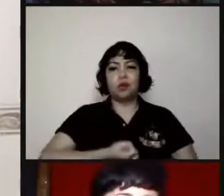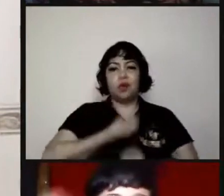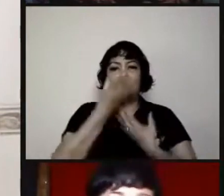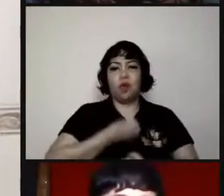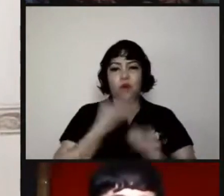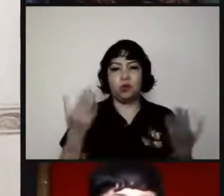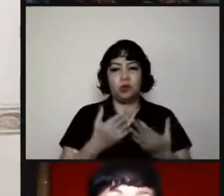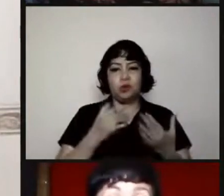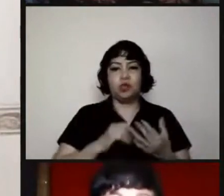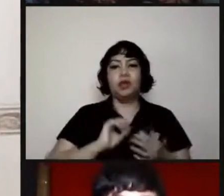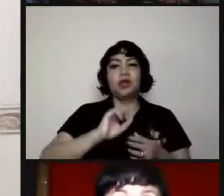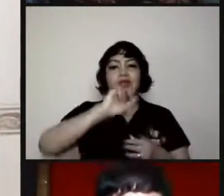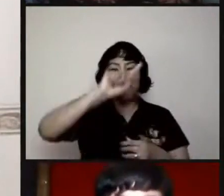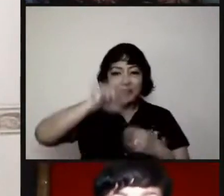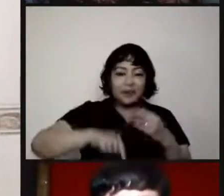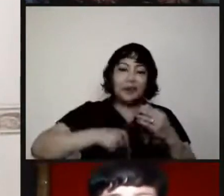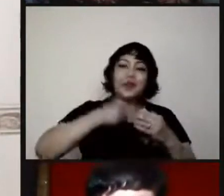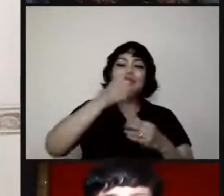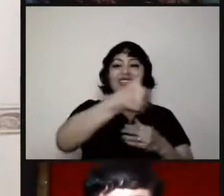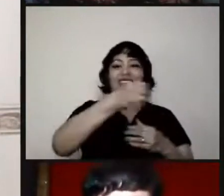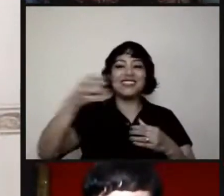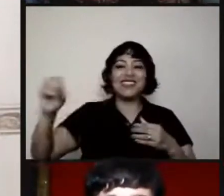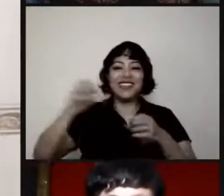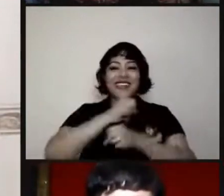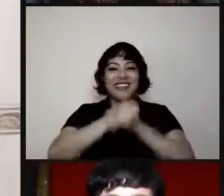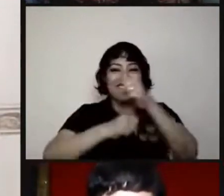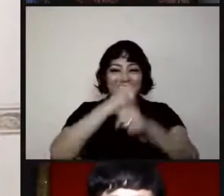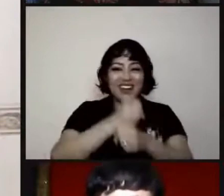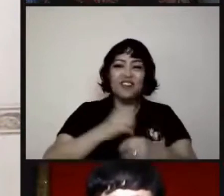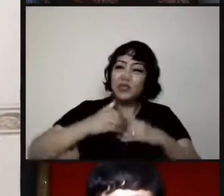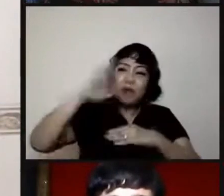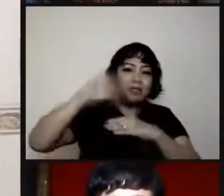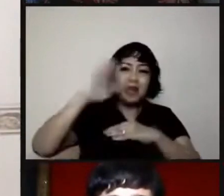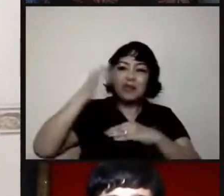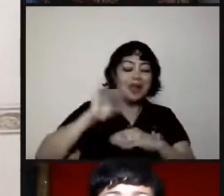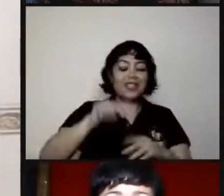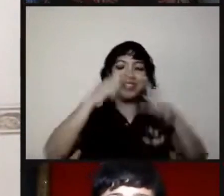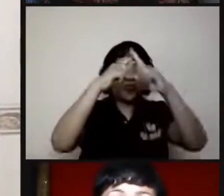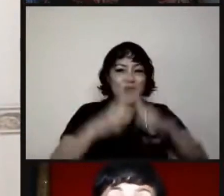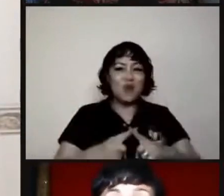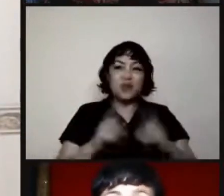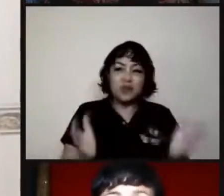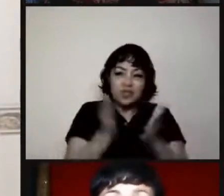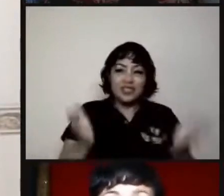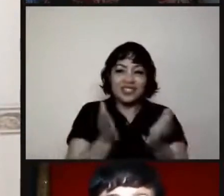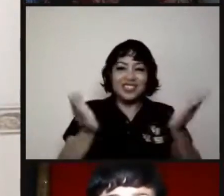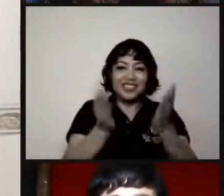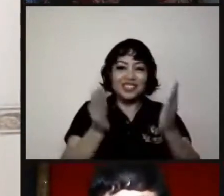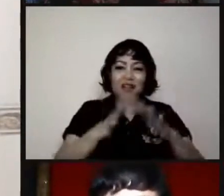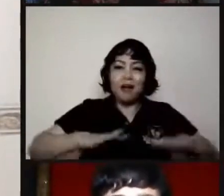100 anos vão ter muito mais, inclusive por conta desse concurso que vai incentivar a galera a escrever sobre independência, né?